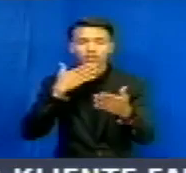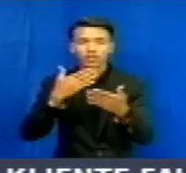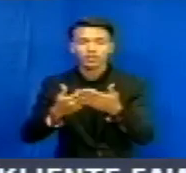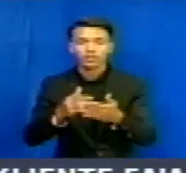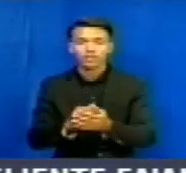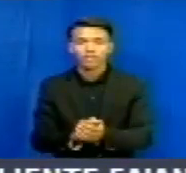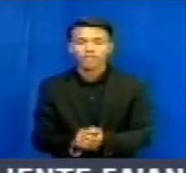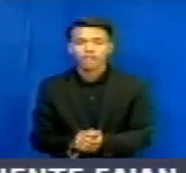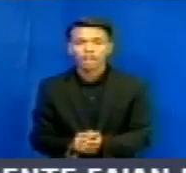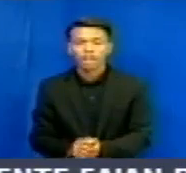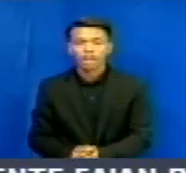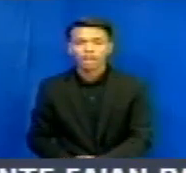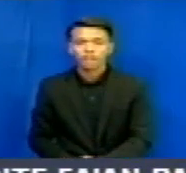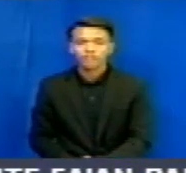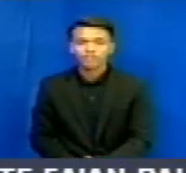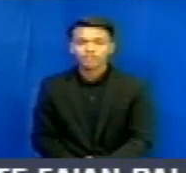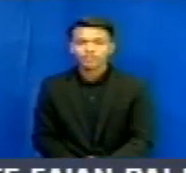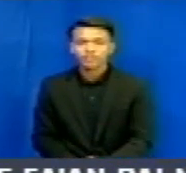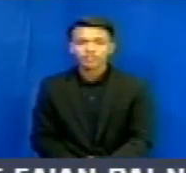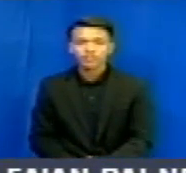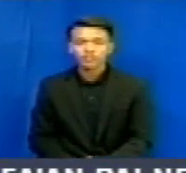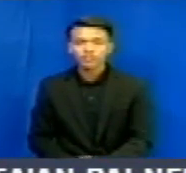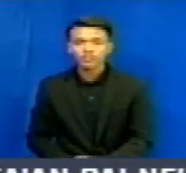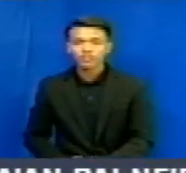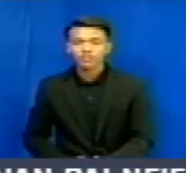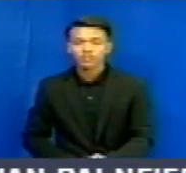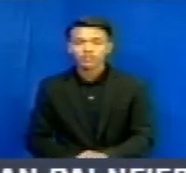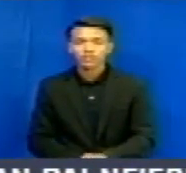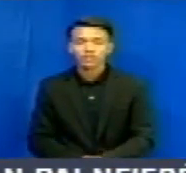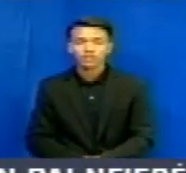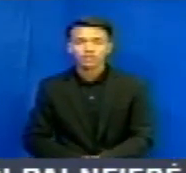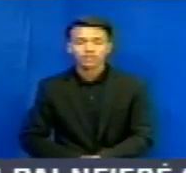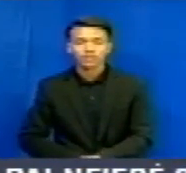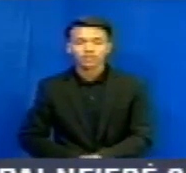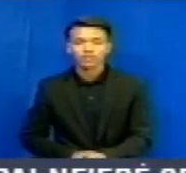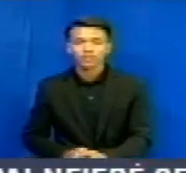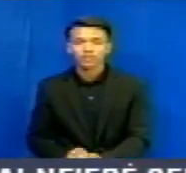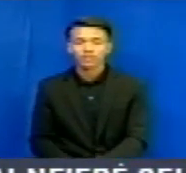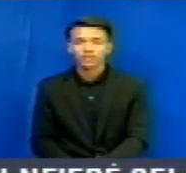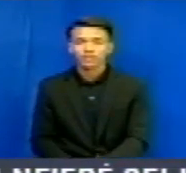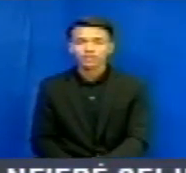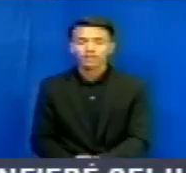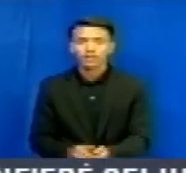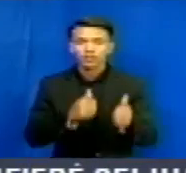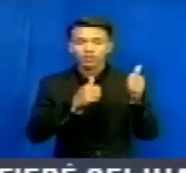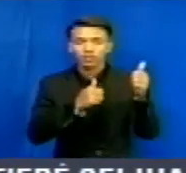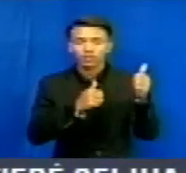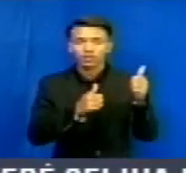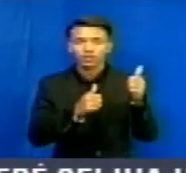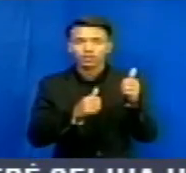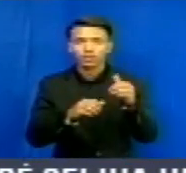presidente, ele deu para ir a liberdade imprensa, a nossa liberdade de expressão, durante o período